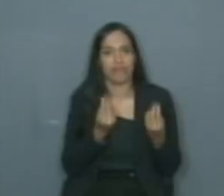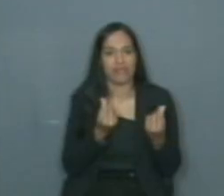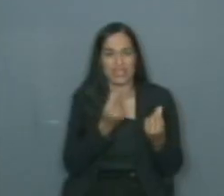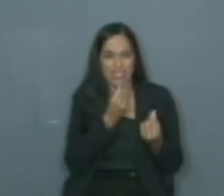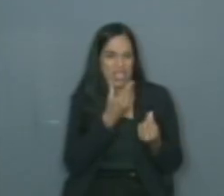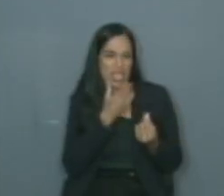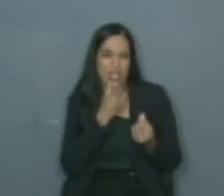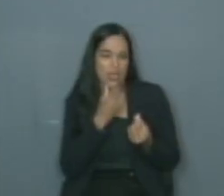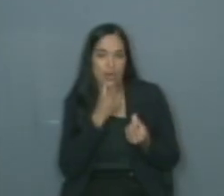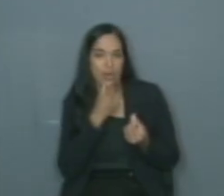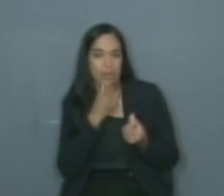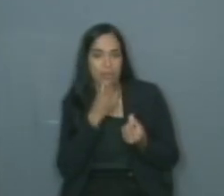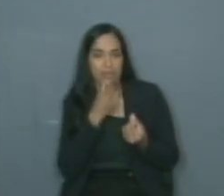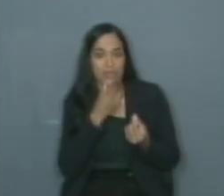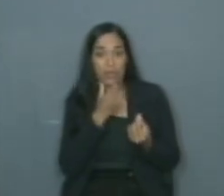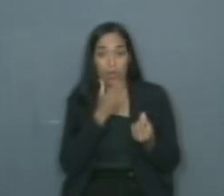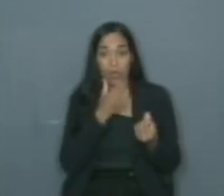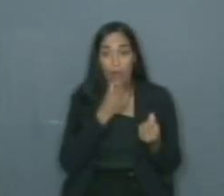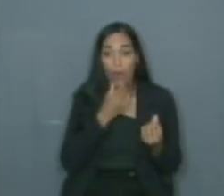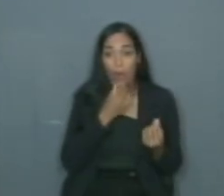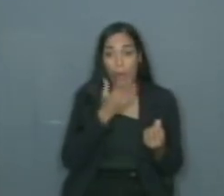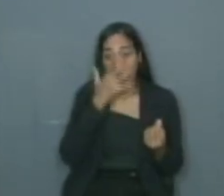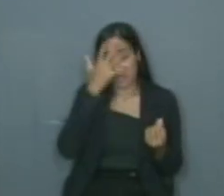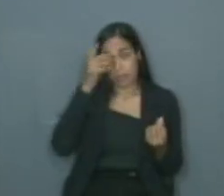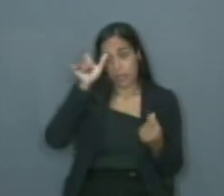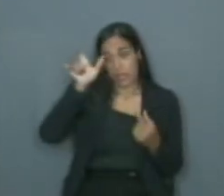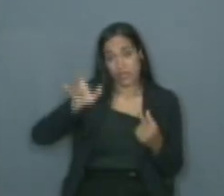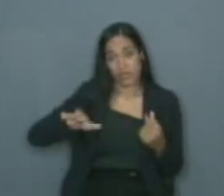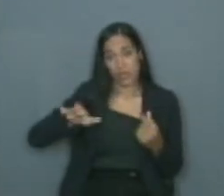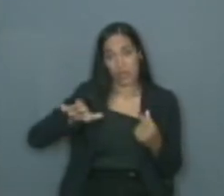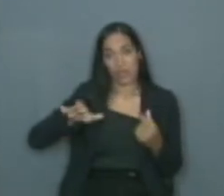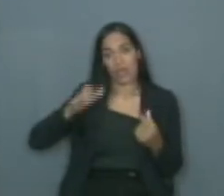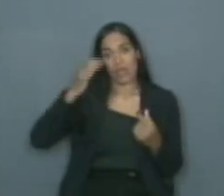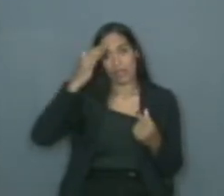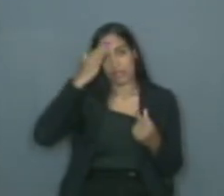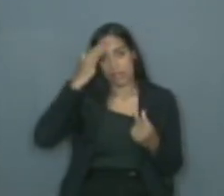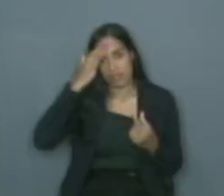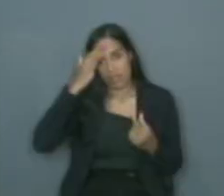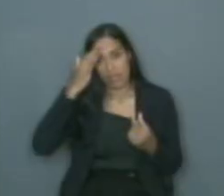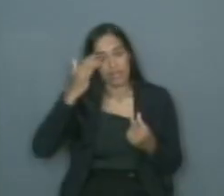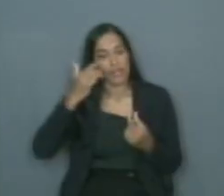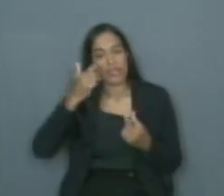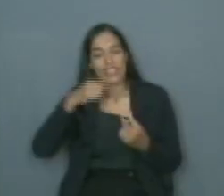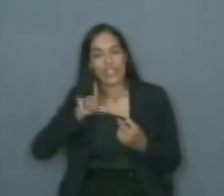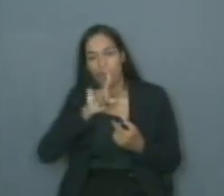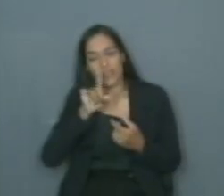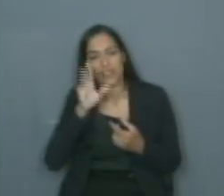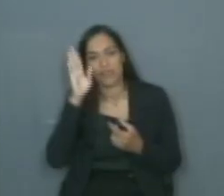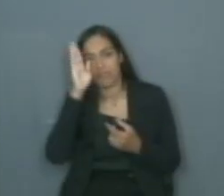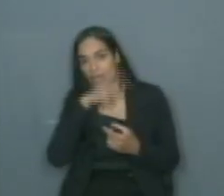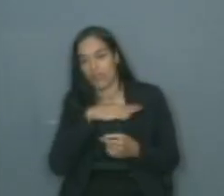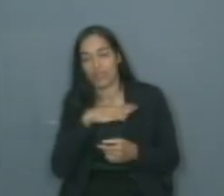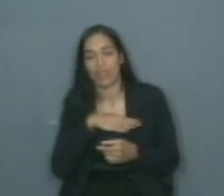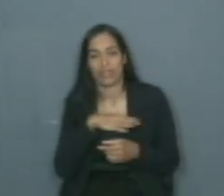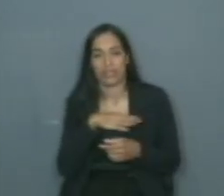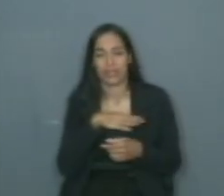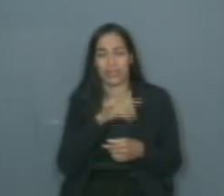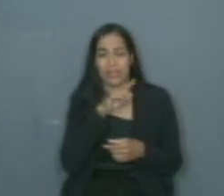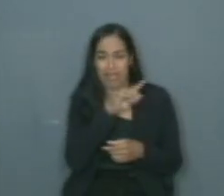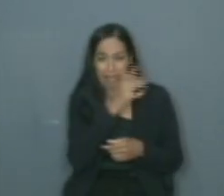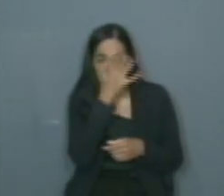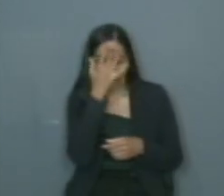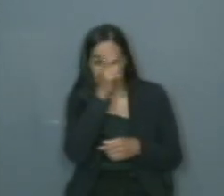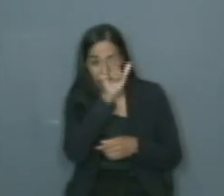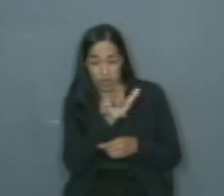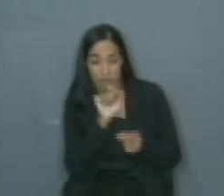de homem, porque homem a gente chama de pessoas racionais e que não faz selvageria, e o que ele fez não